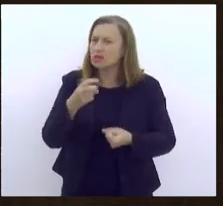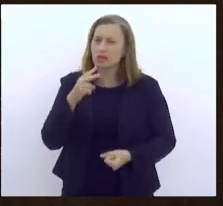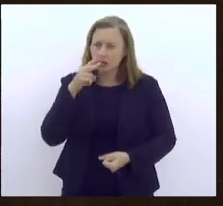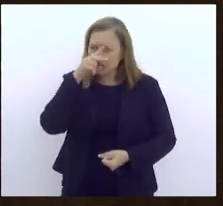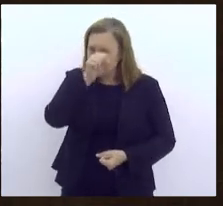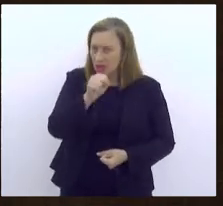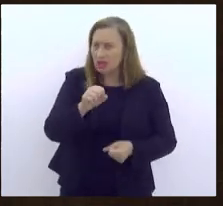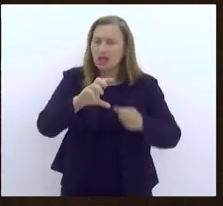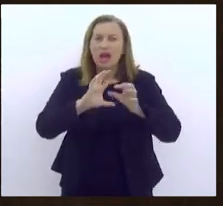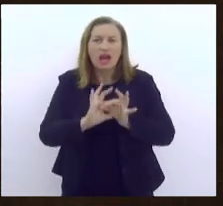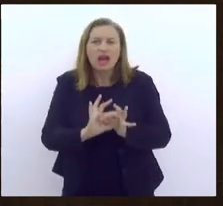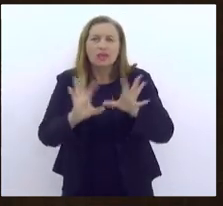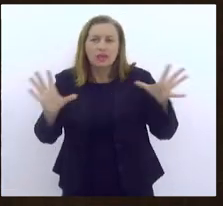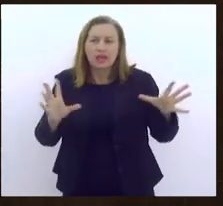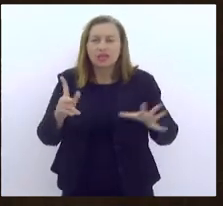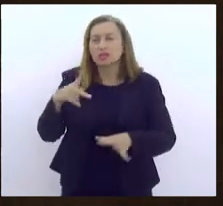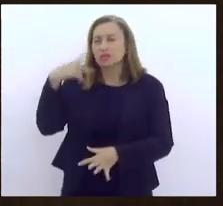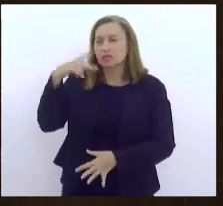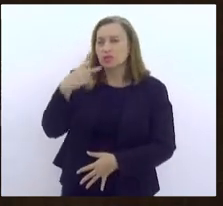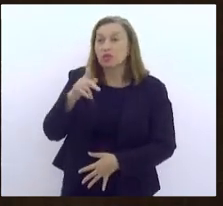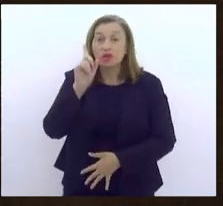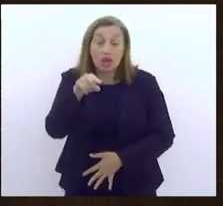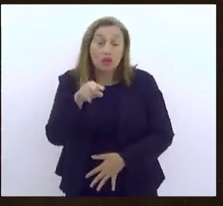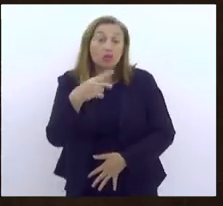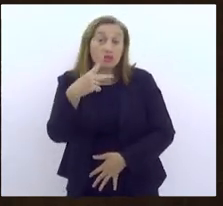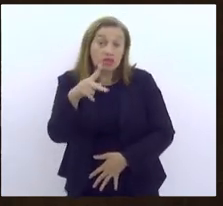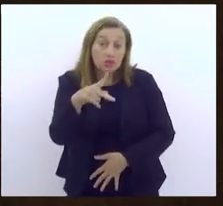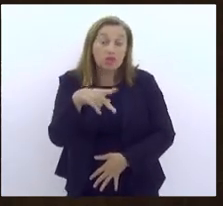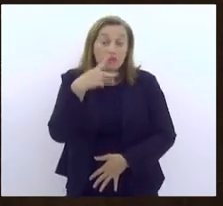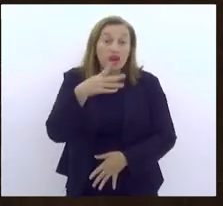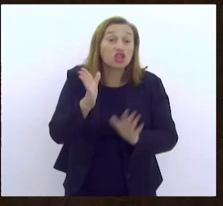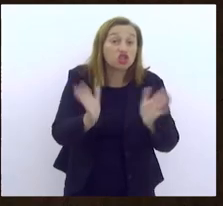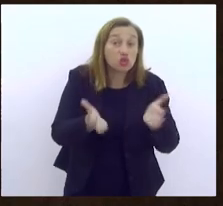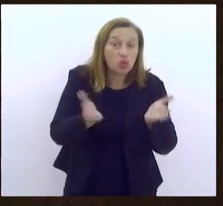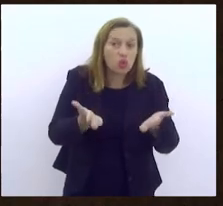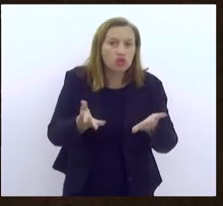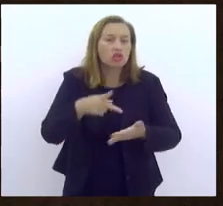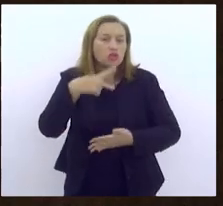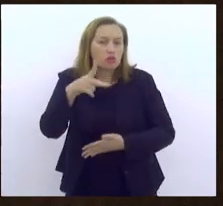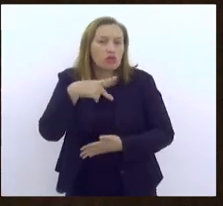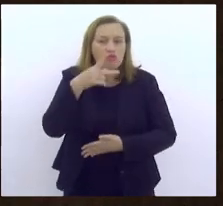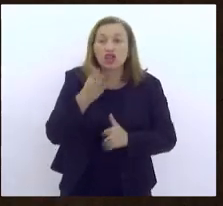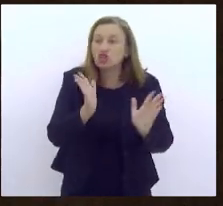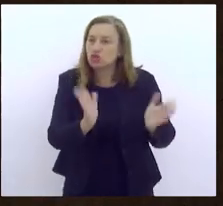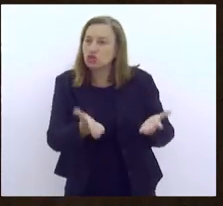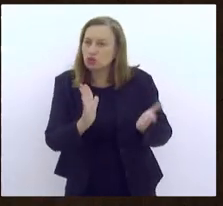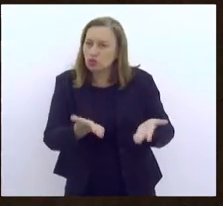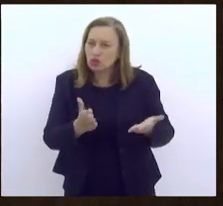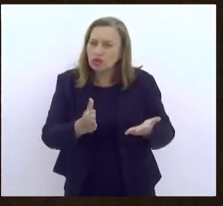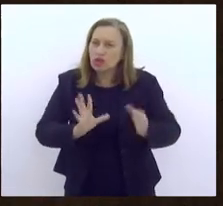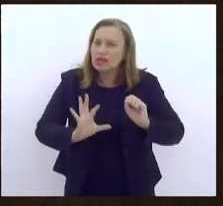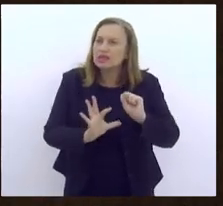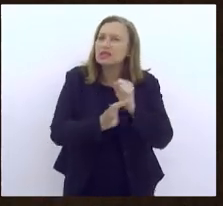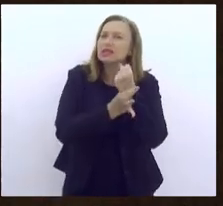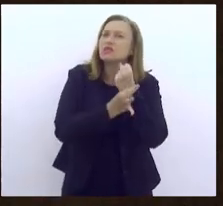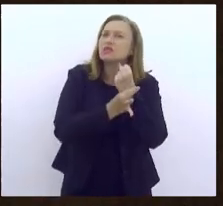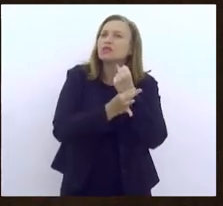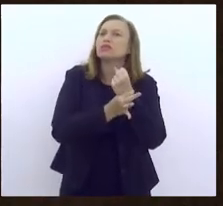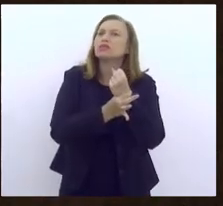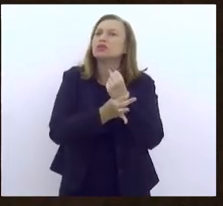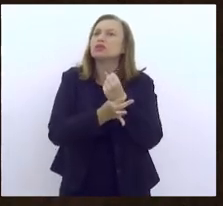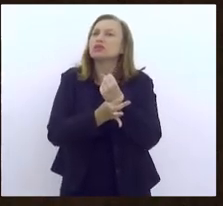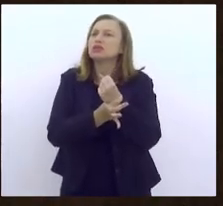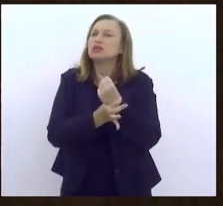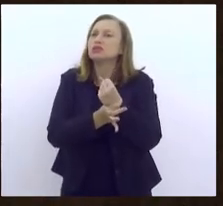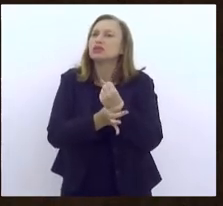a independência desse Parlamento, que é o seu discurso de hoje. O seu discurso de hoje foi sobre segurança e foi